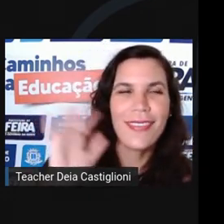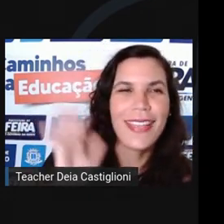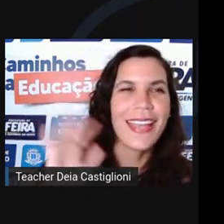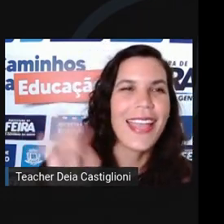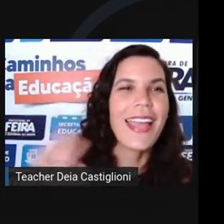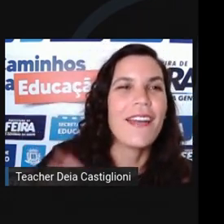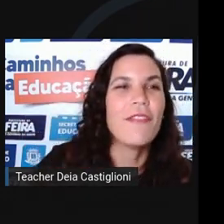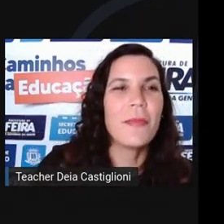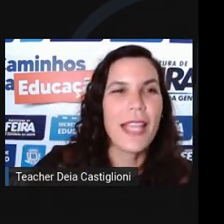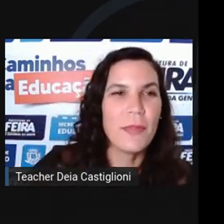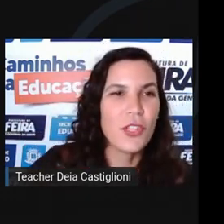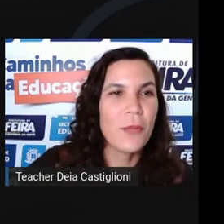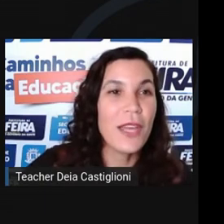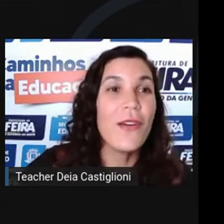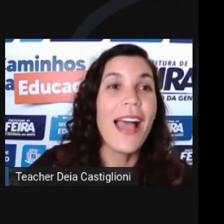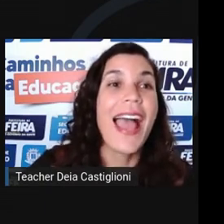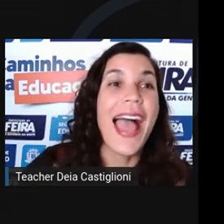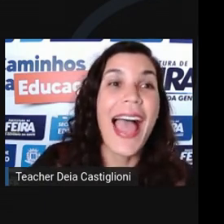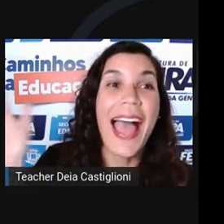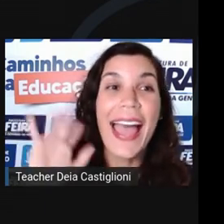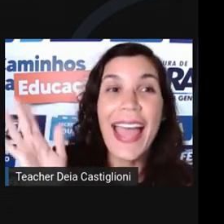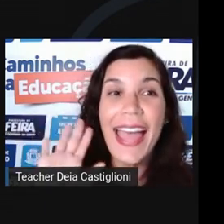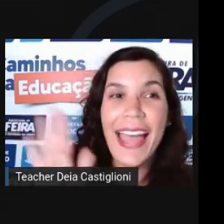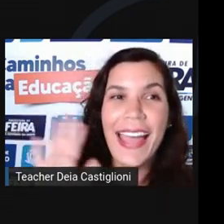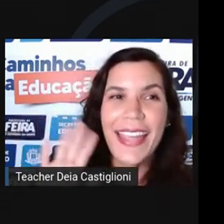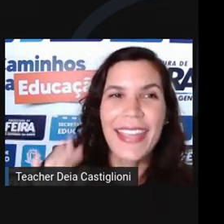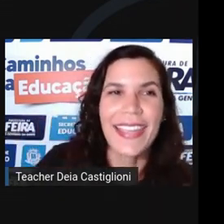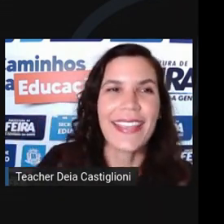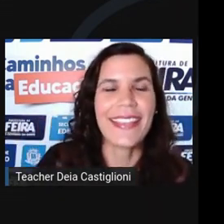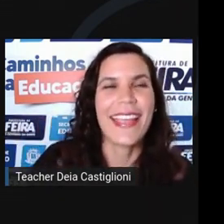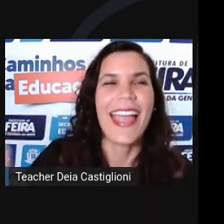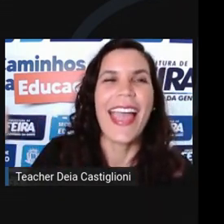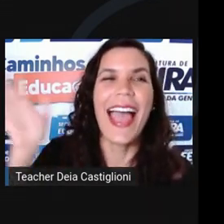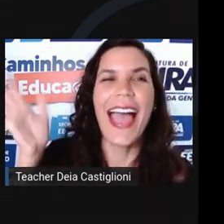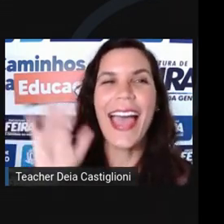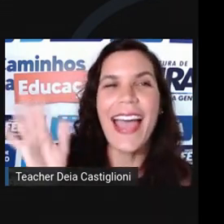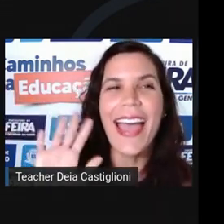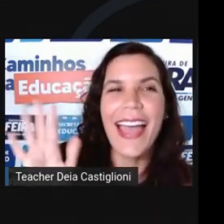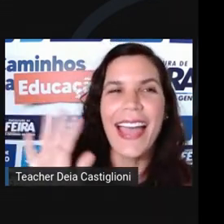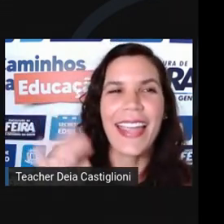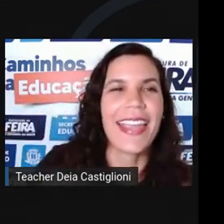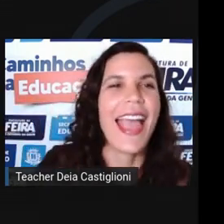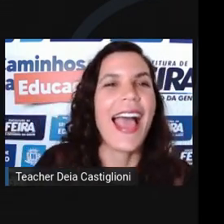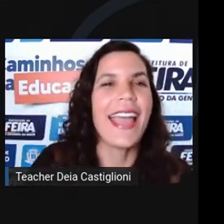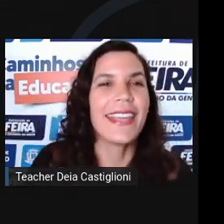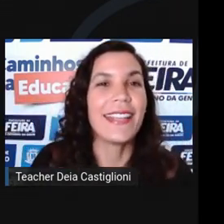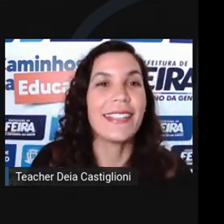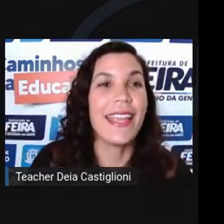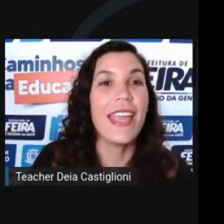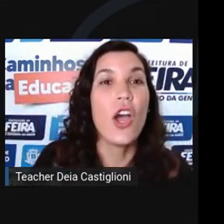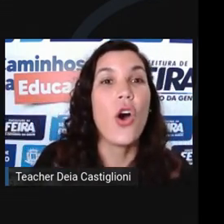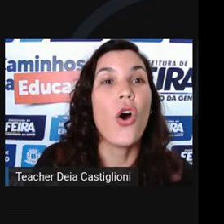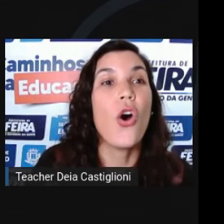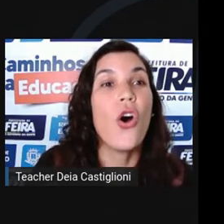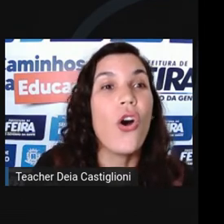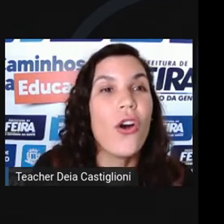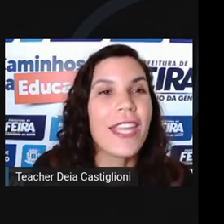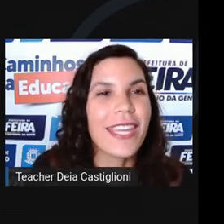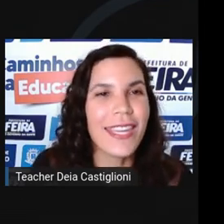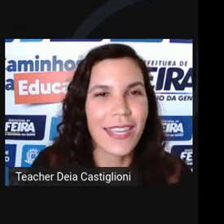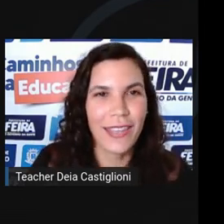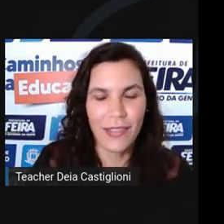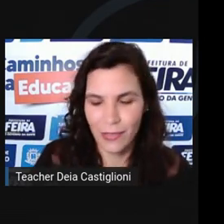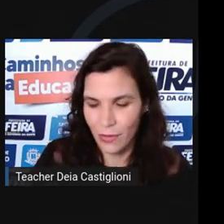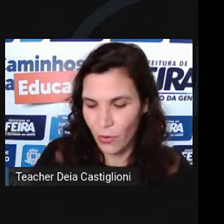tchauzinho. Vamos repetir comigo? Hi. Hi. Hi quer dizer